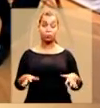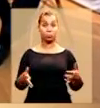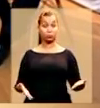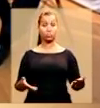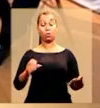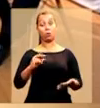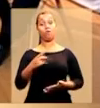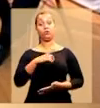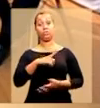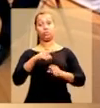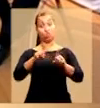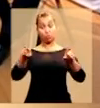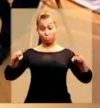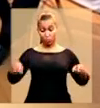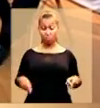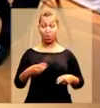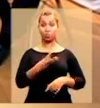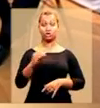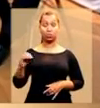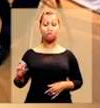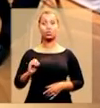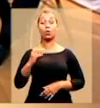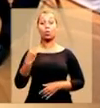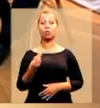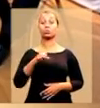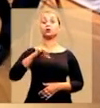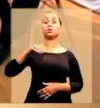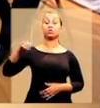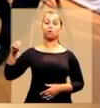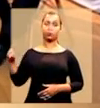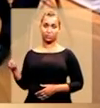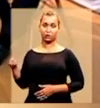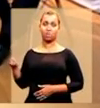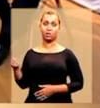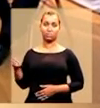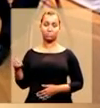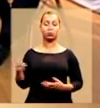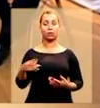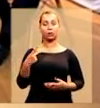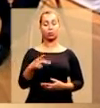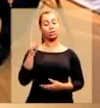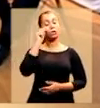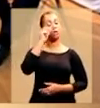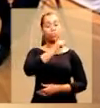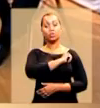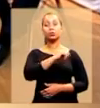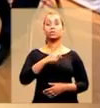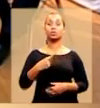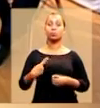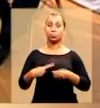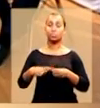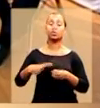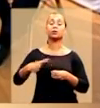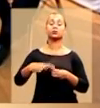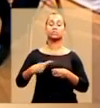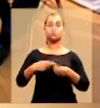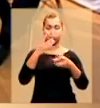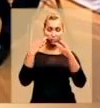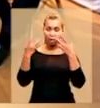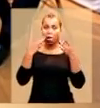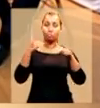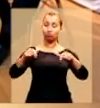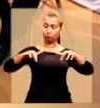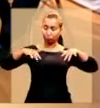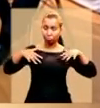quase, né? Ou você tem um espaço de 300 ou você tem um espaço de 900. Mas nós temos em Rio Preto, eu acho que Rio Preto é uma cidade muito bem servida com seus